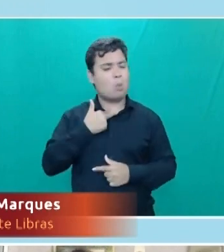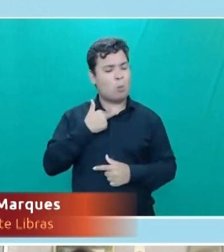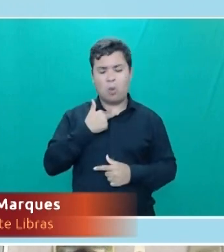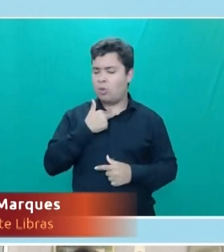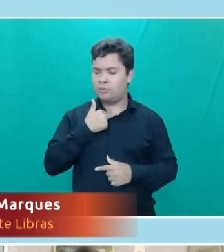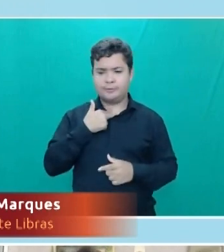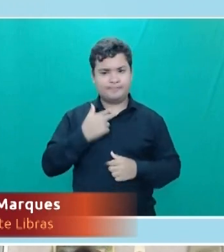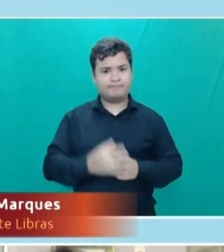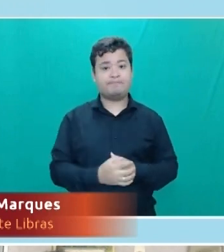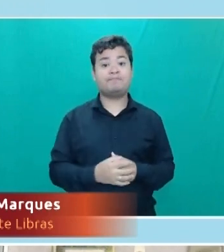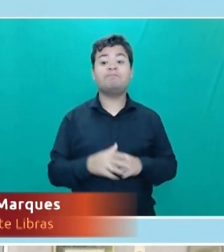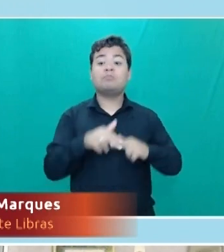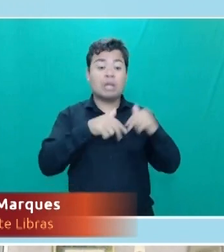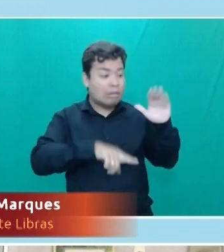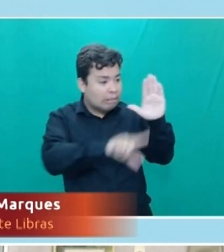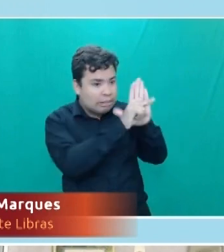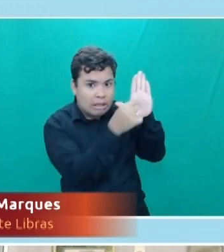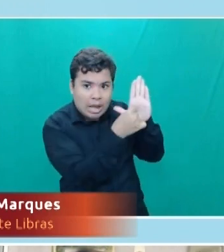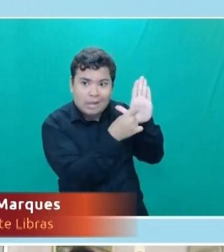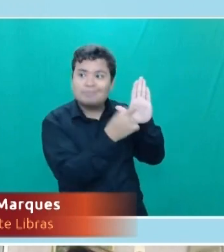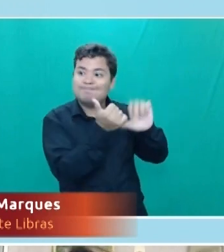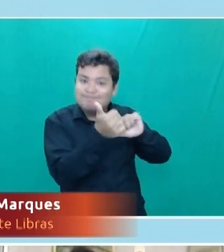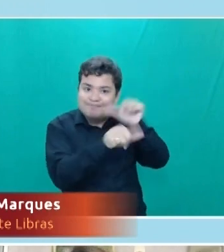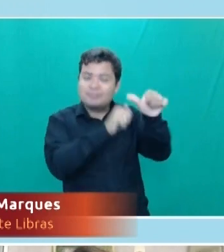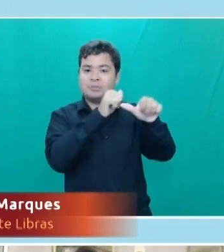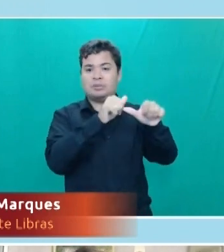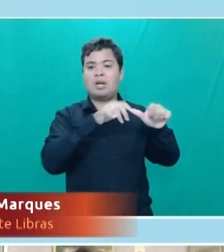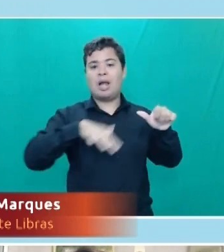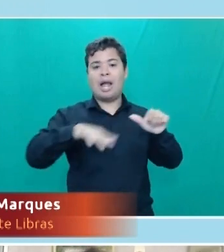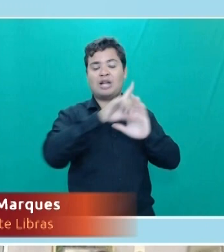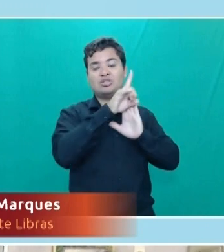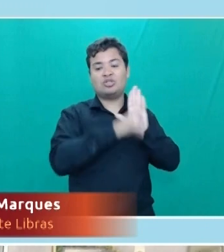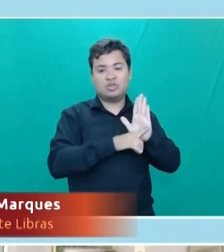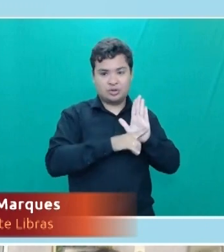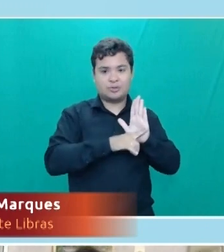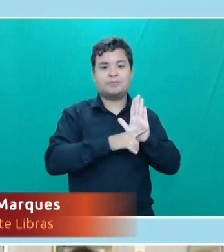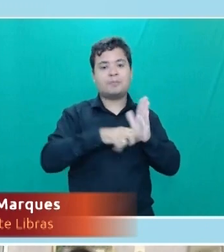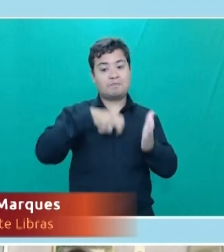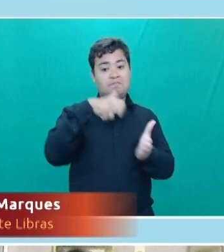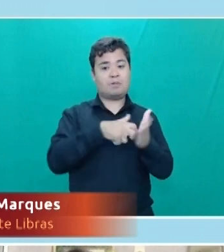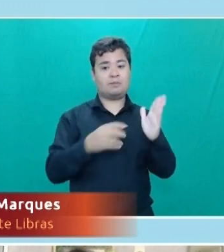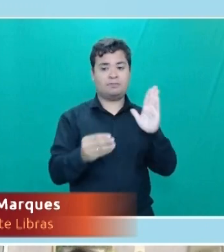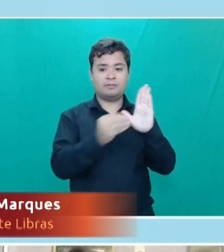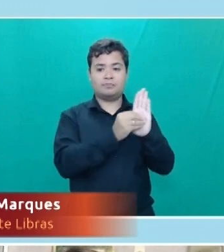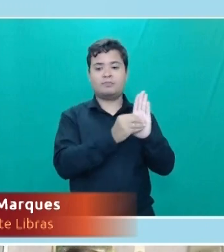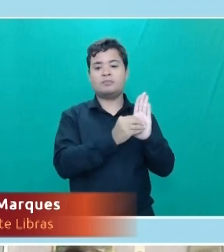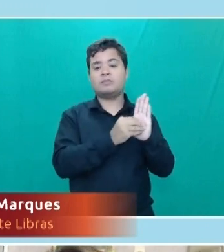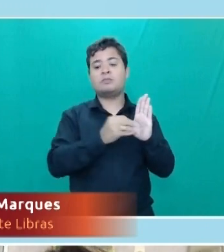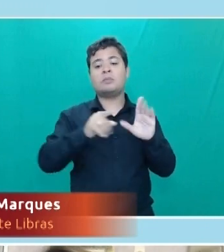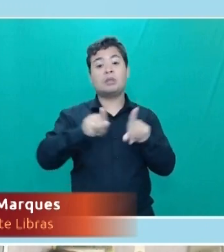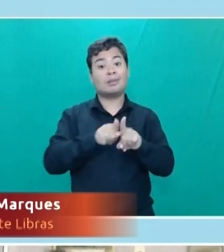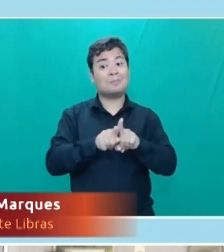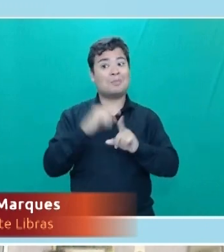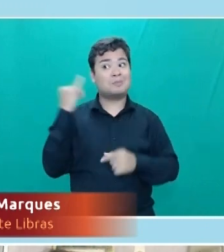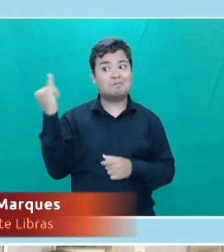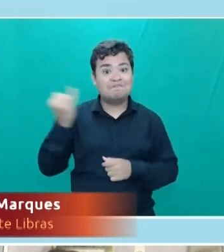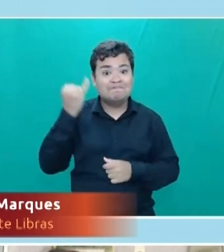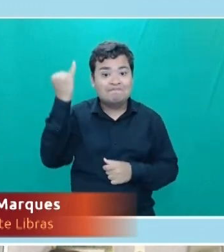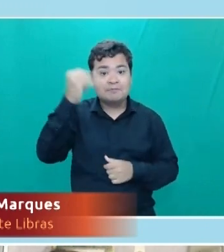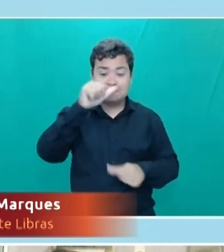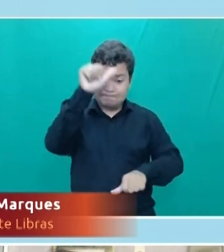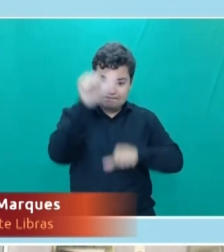essa alteração da lei, que assim, o direito penal puxando a sociedade, né? Também é muito importante essa